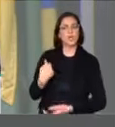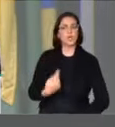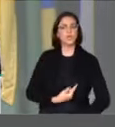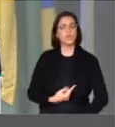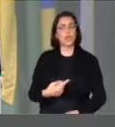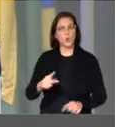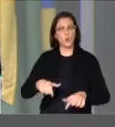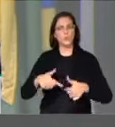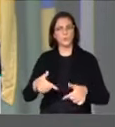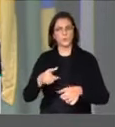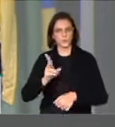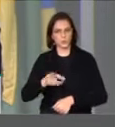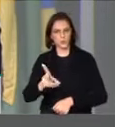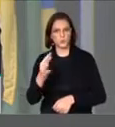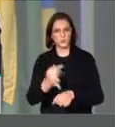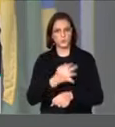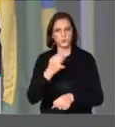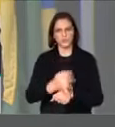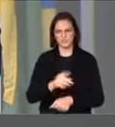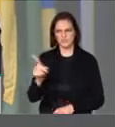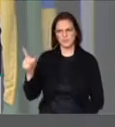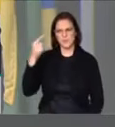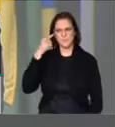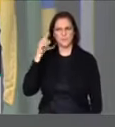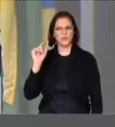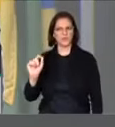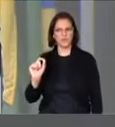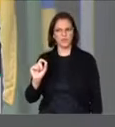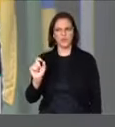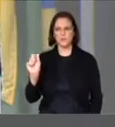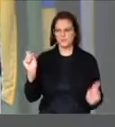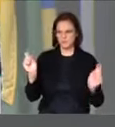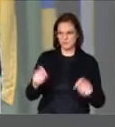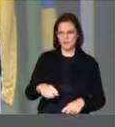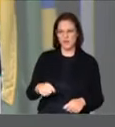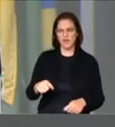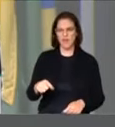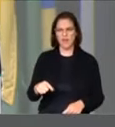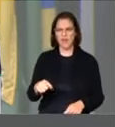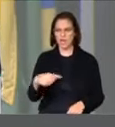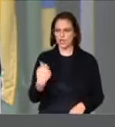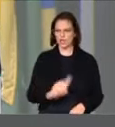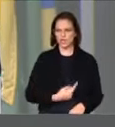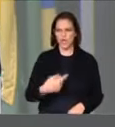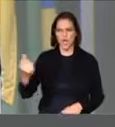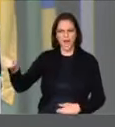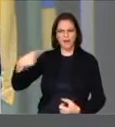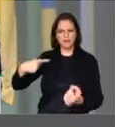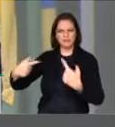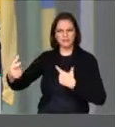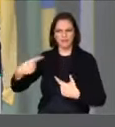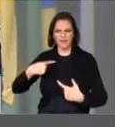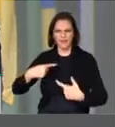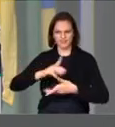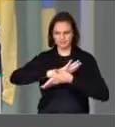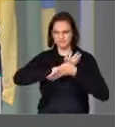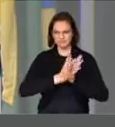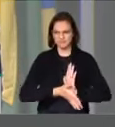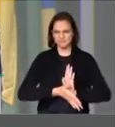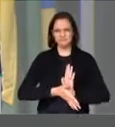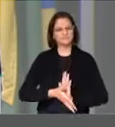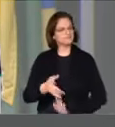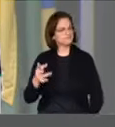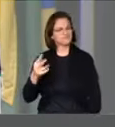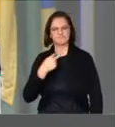continuar resistindo. Porque você acha que você pode botar um alvo nas nossas costas. Você acha que você